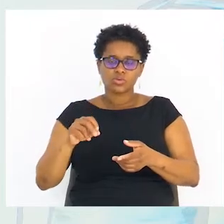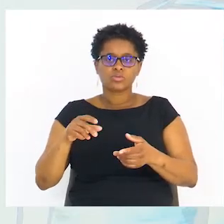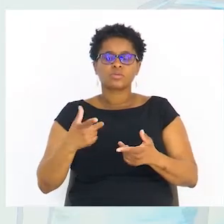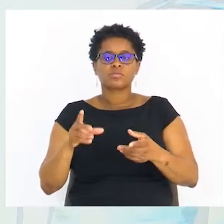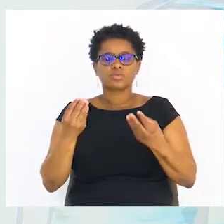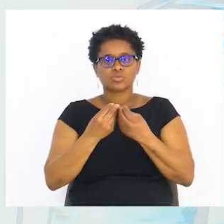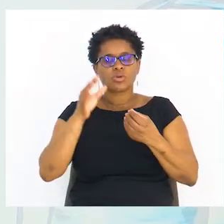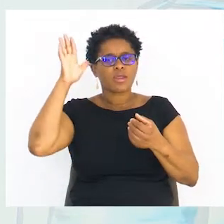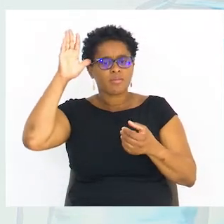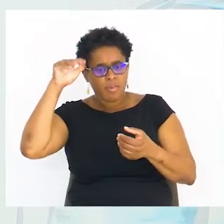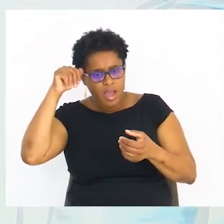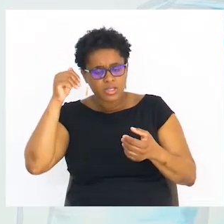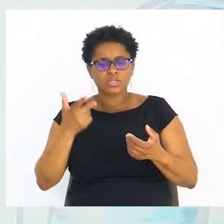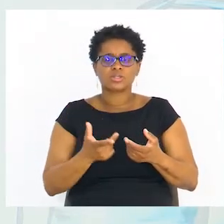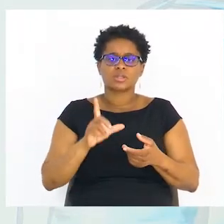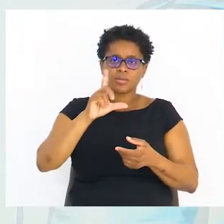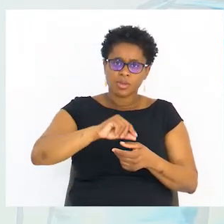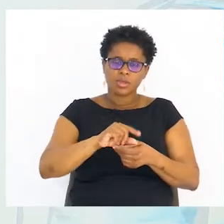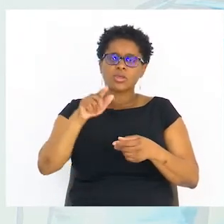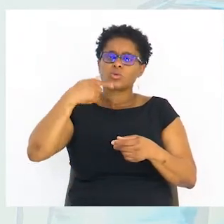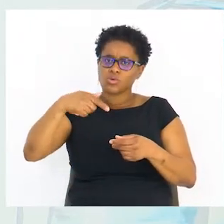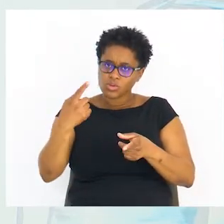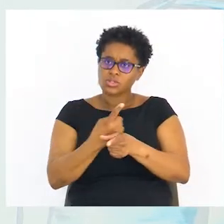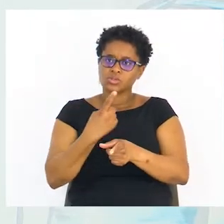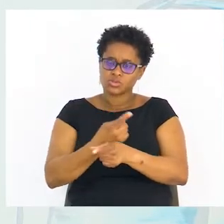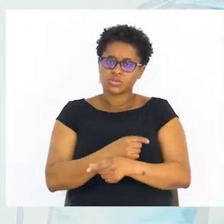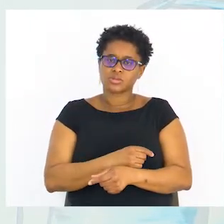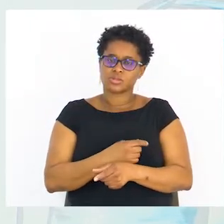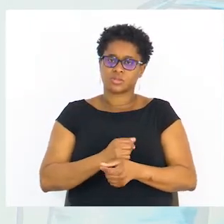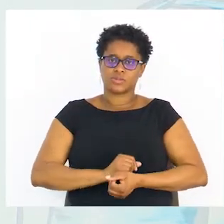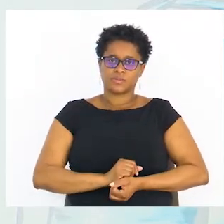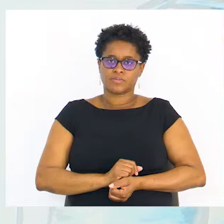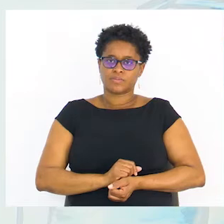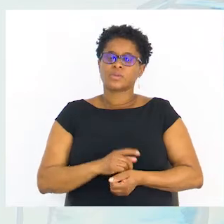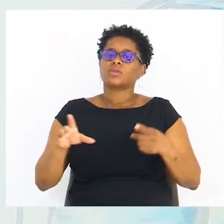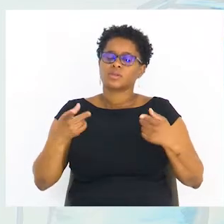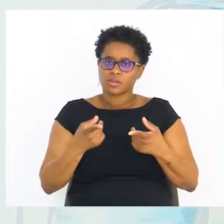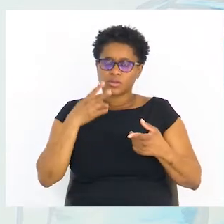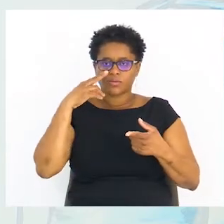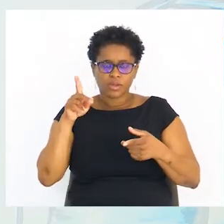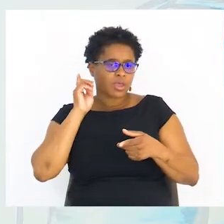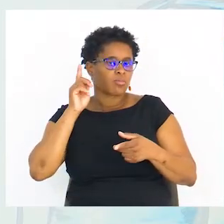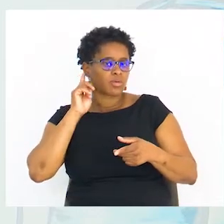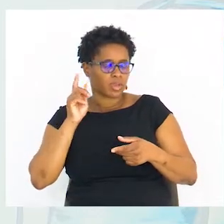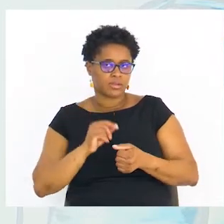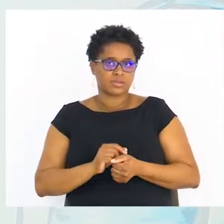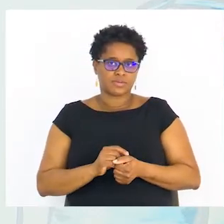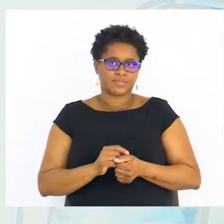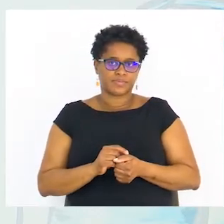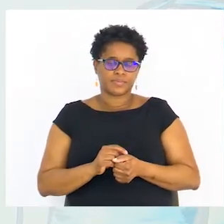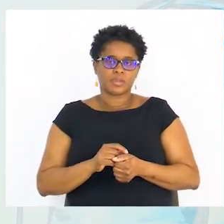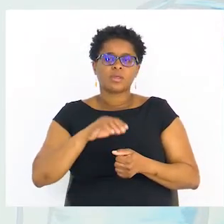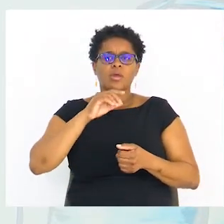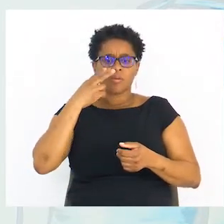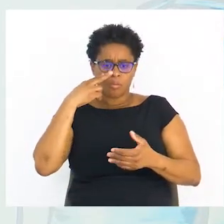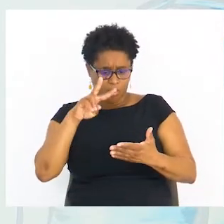animais, né? E entre outros bens que se consideravam importantes. Portanto,